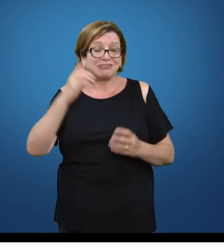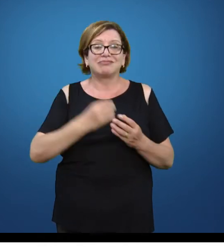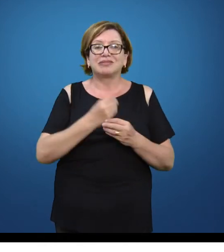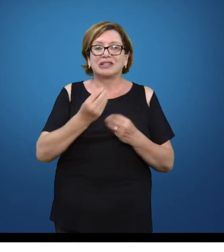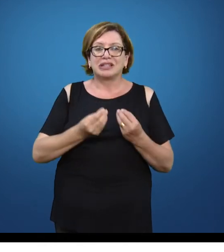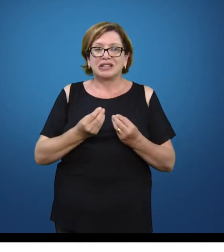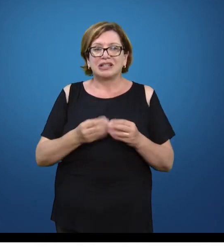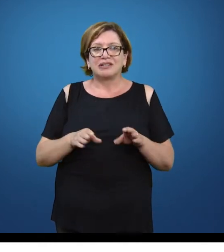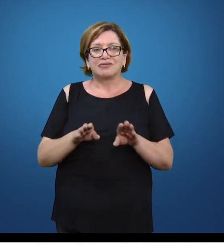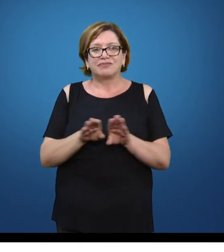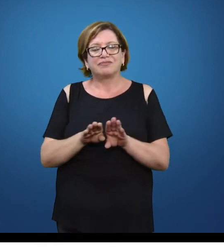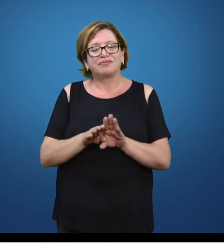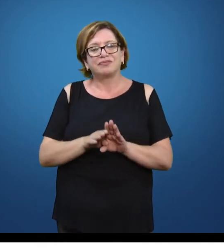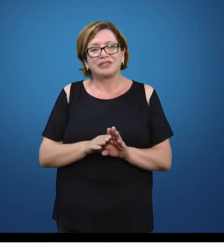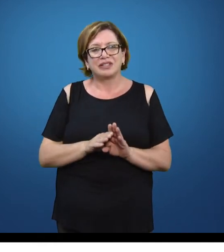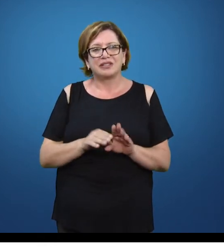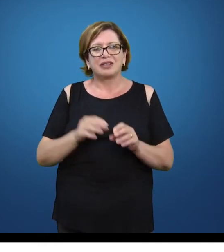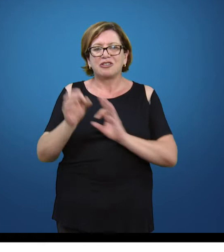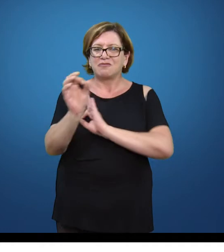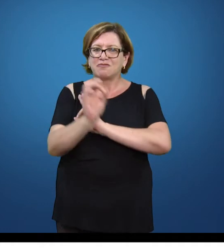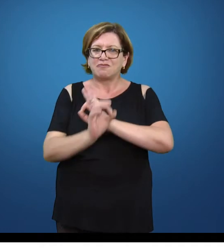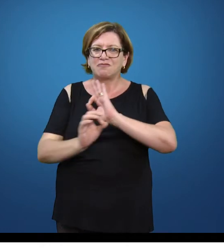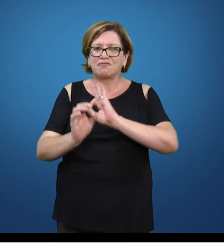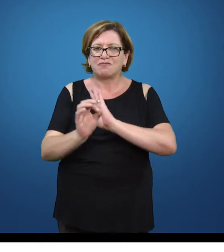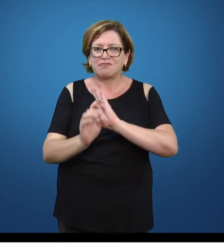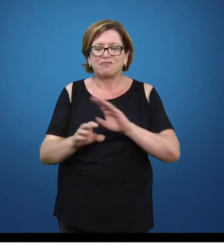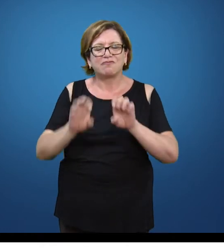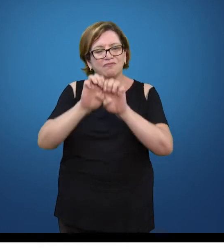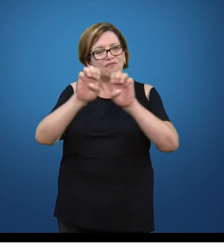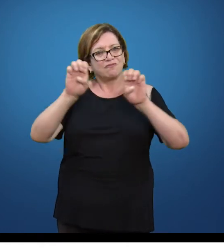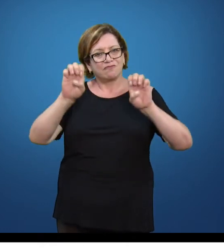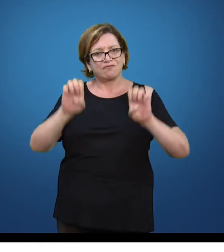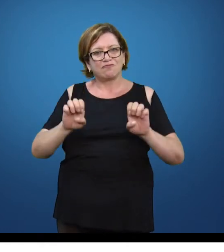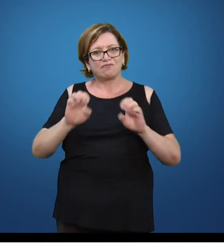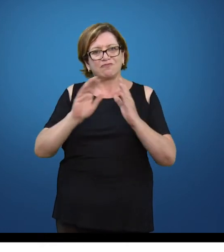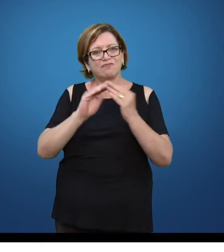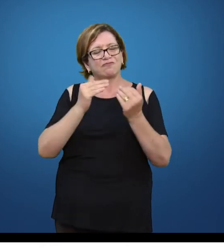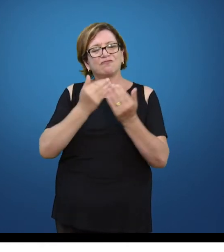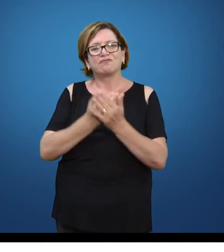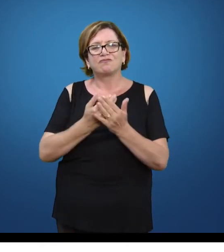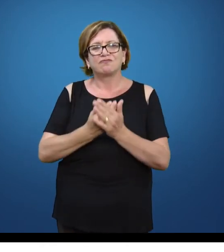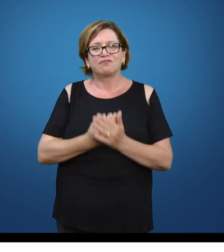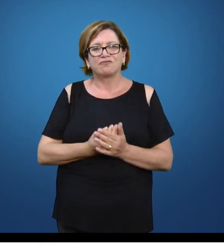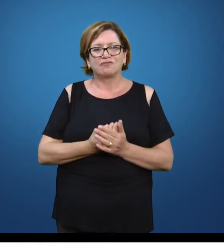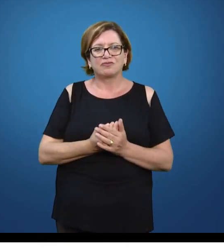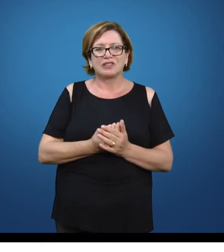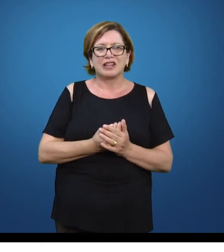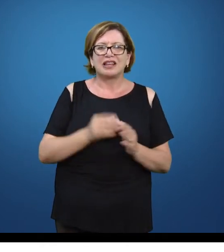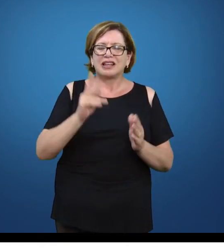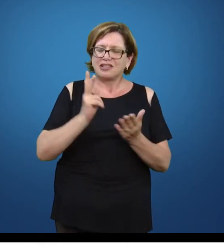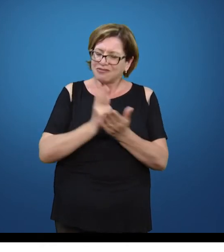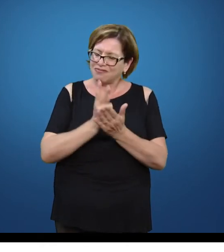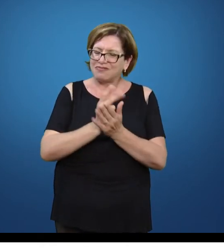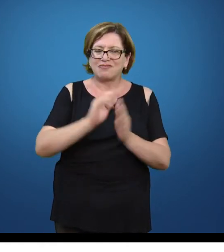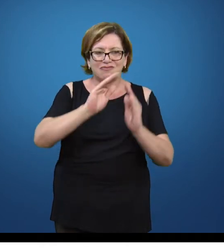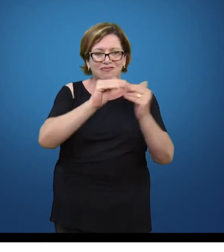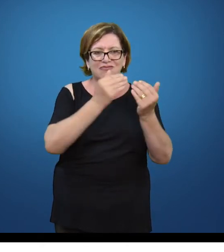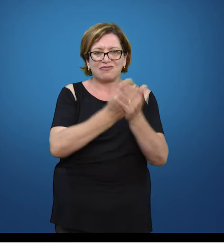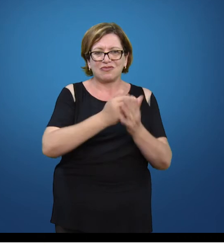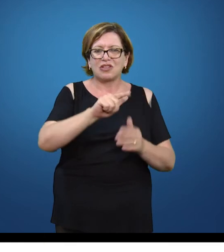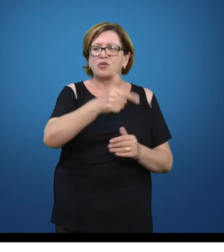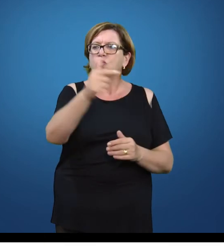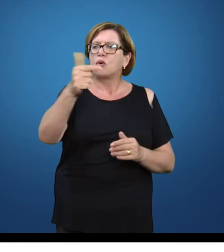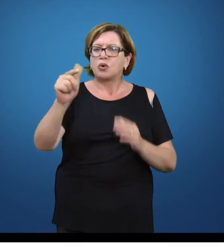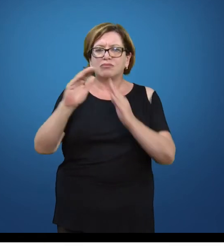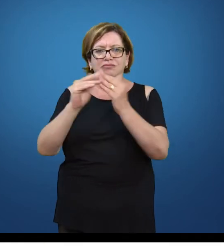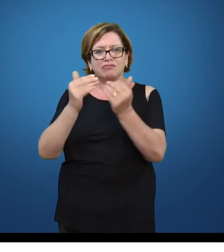ainda sobre a questão da organização e da estrutura escolar, então cada unidade escolar, ela vai